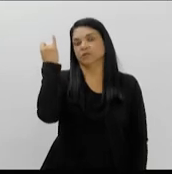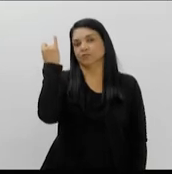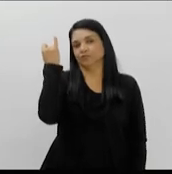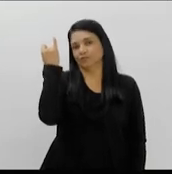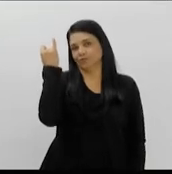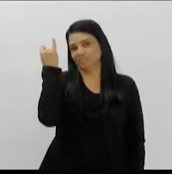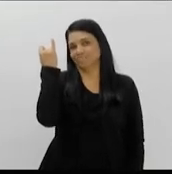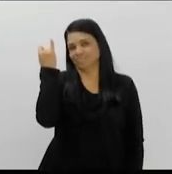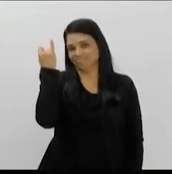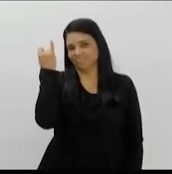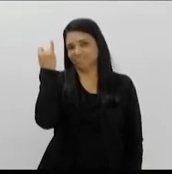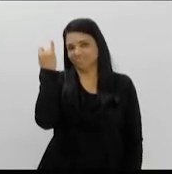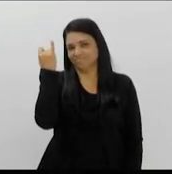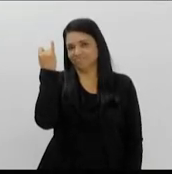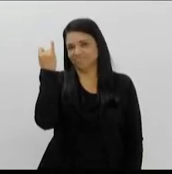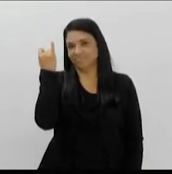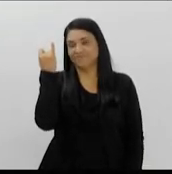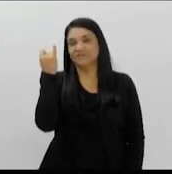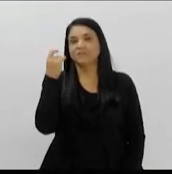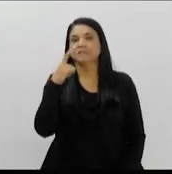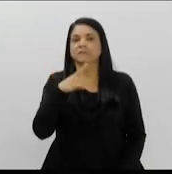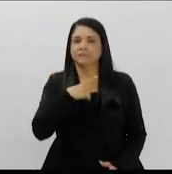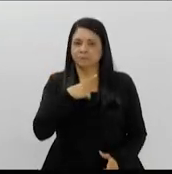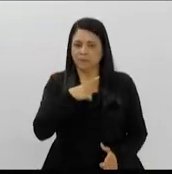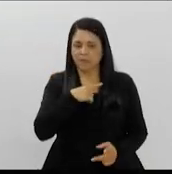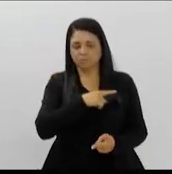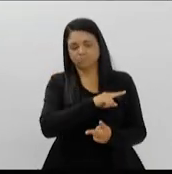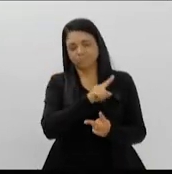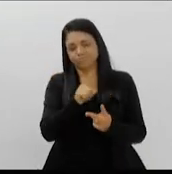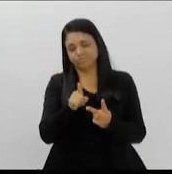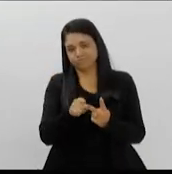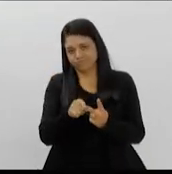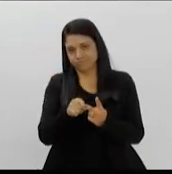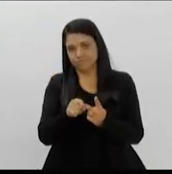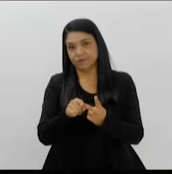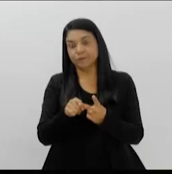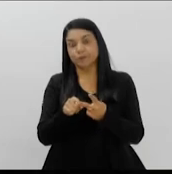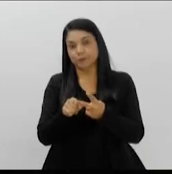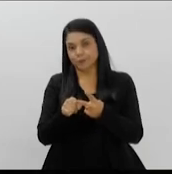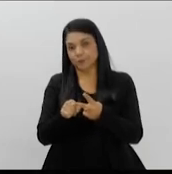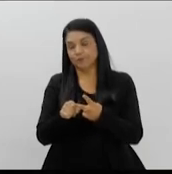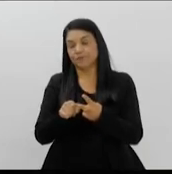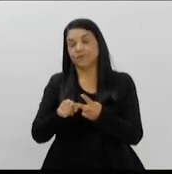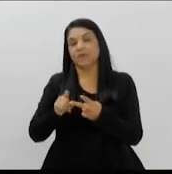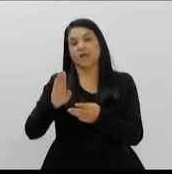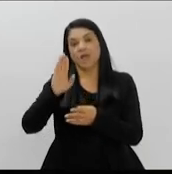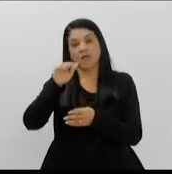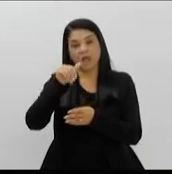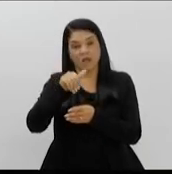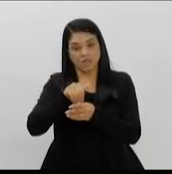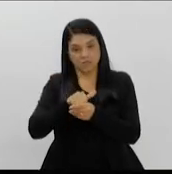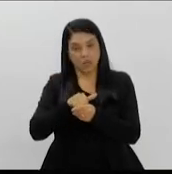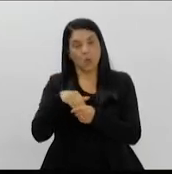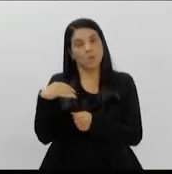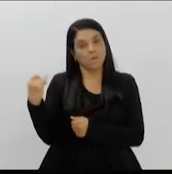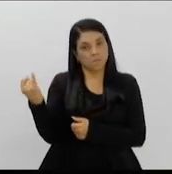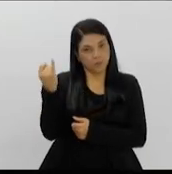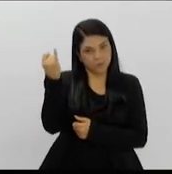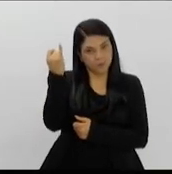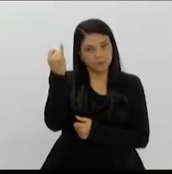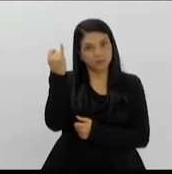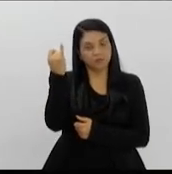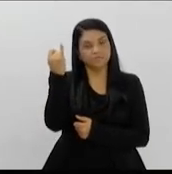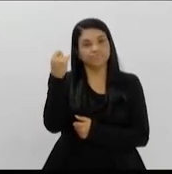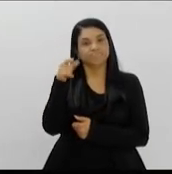temos, além das eleições municipais, que é sempre um assunto relevante, mas é